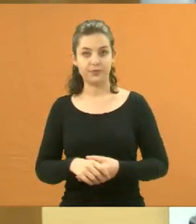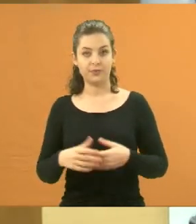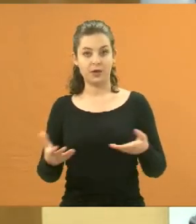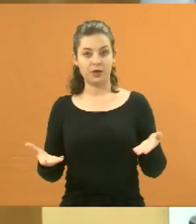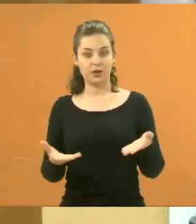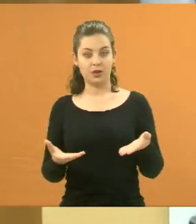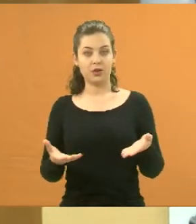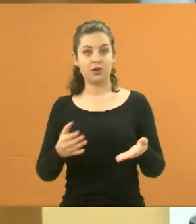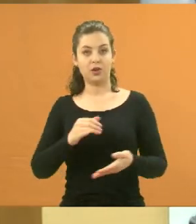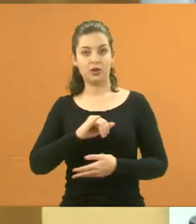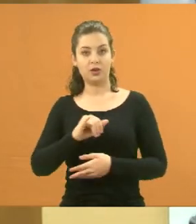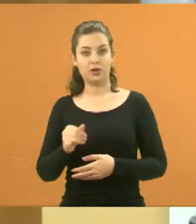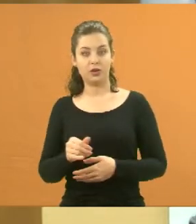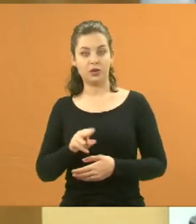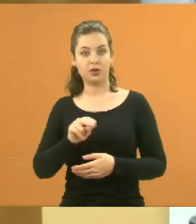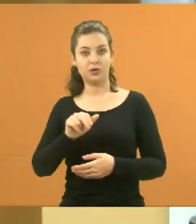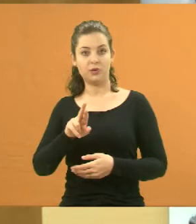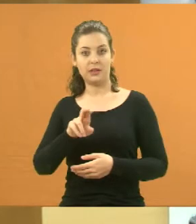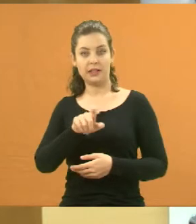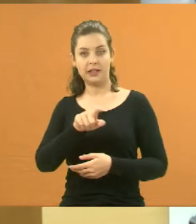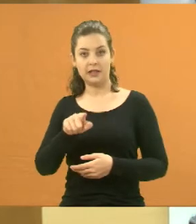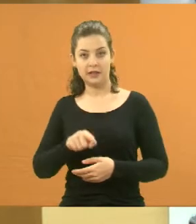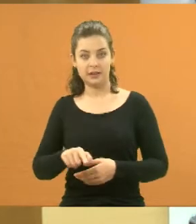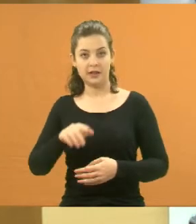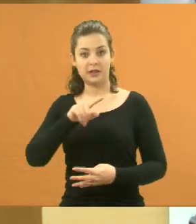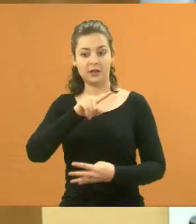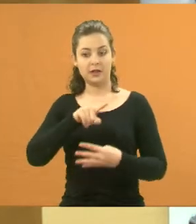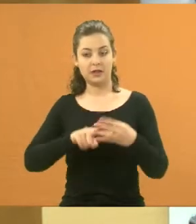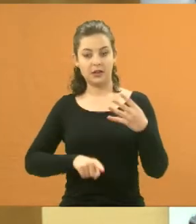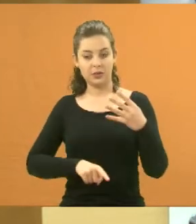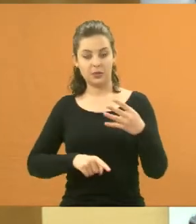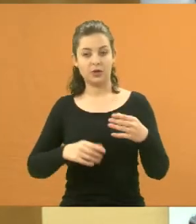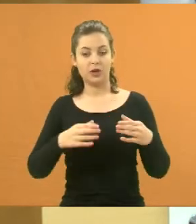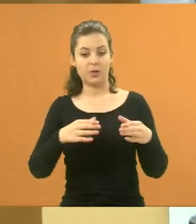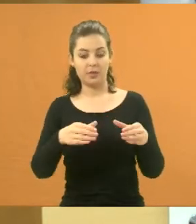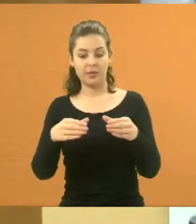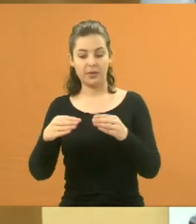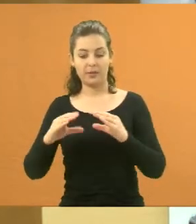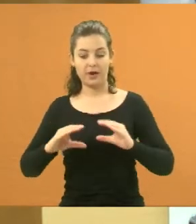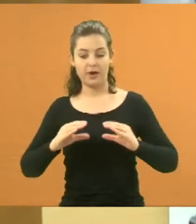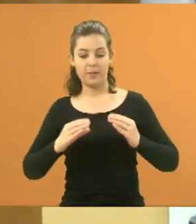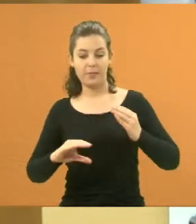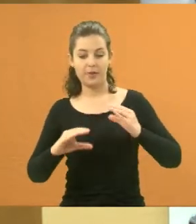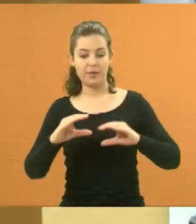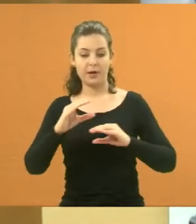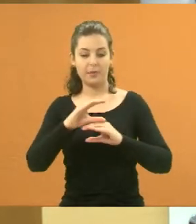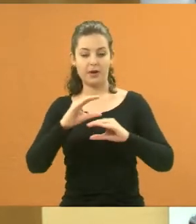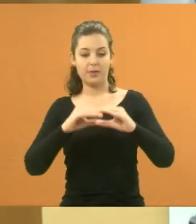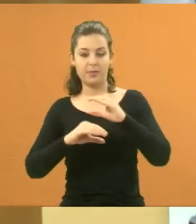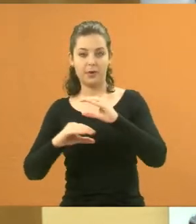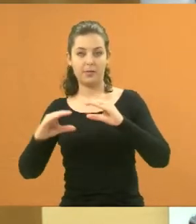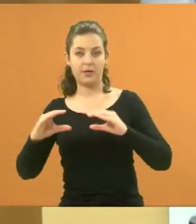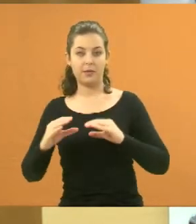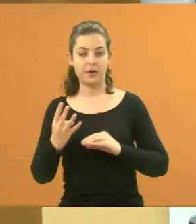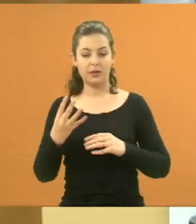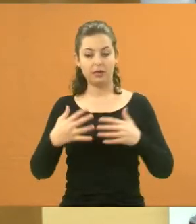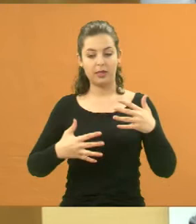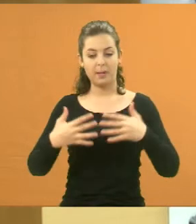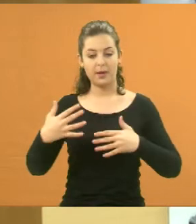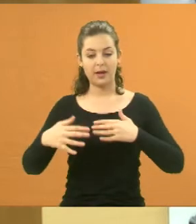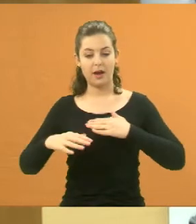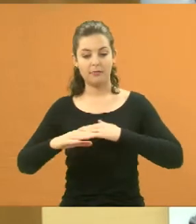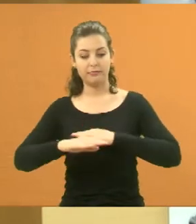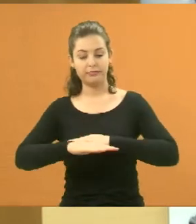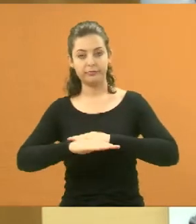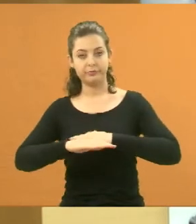ô Juarez, você comentou de 4 blocos para pagar a passagem, né? Nessa questão. Aí, por isso, nós temos